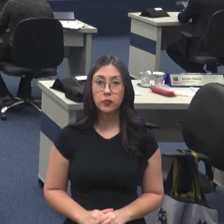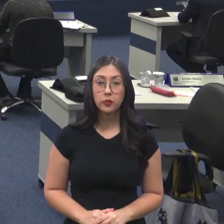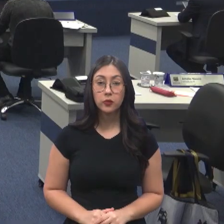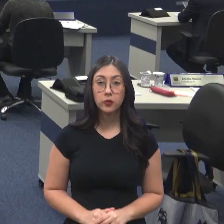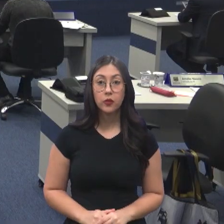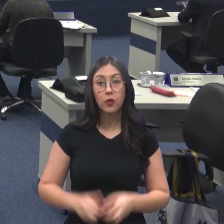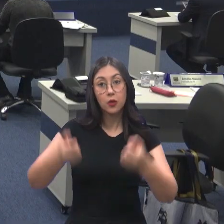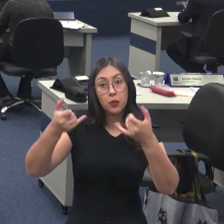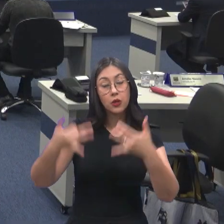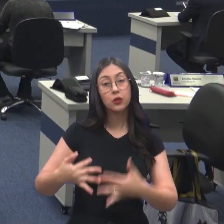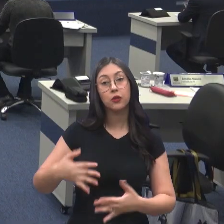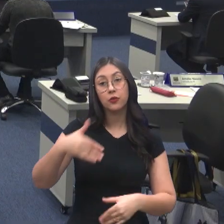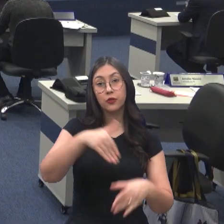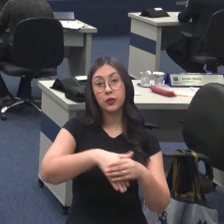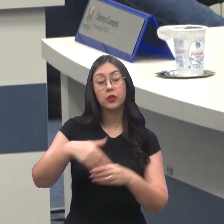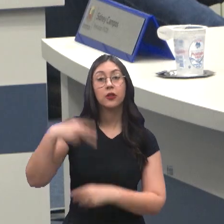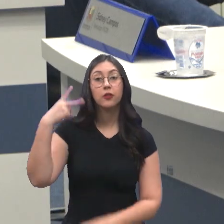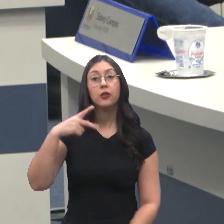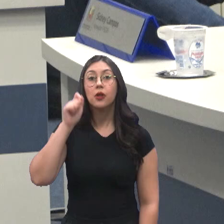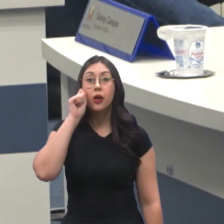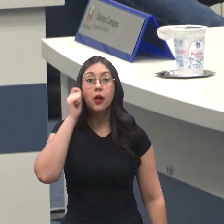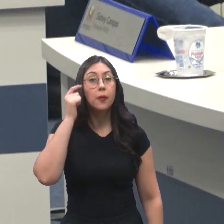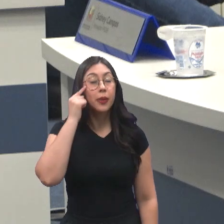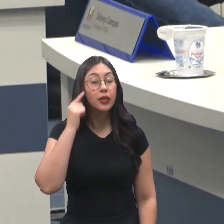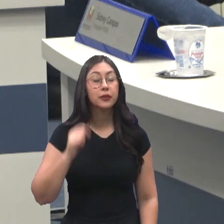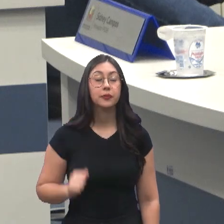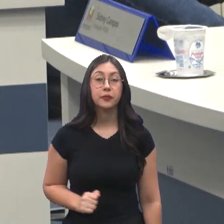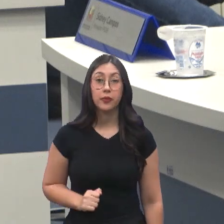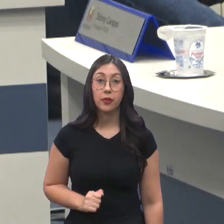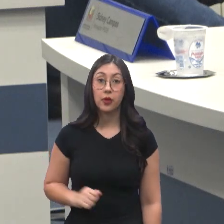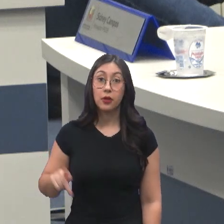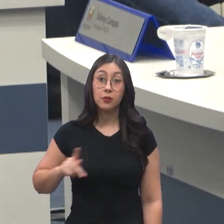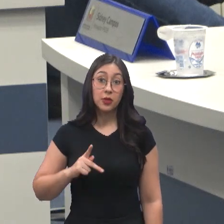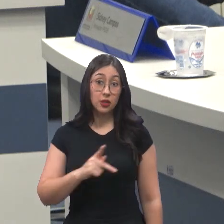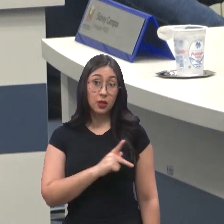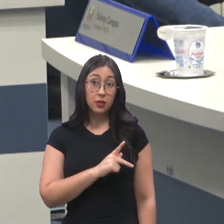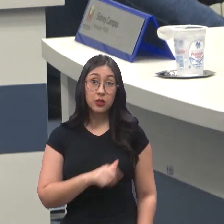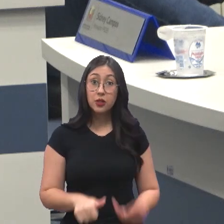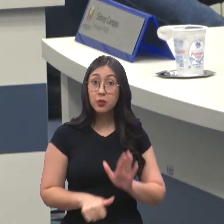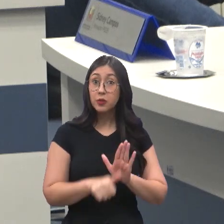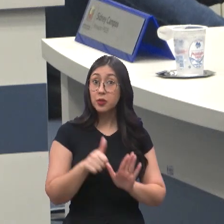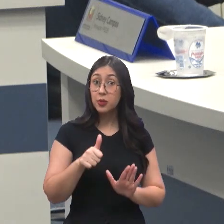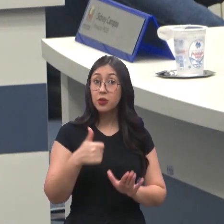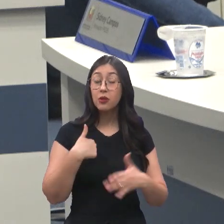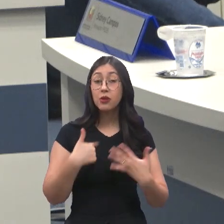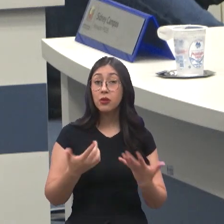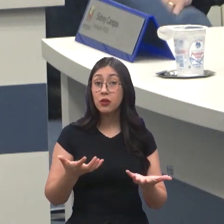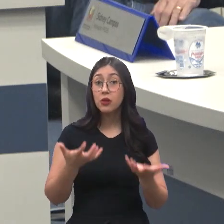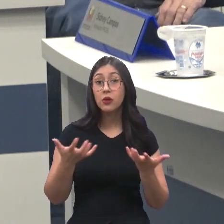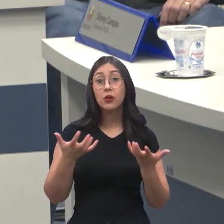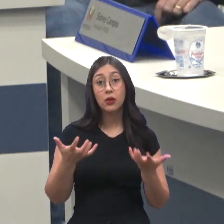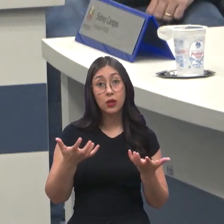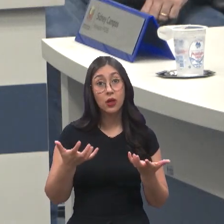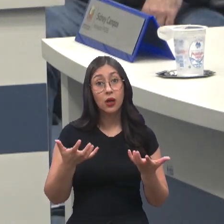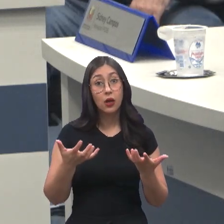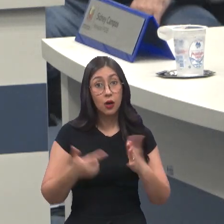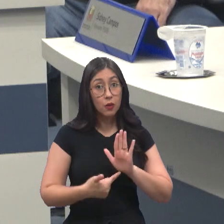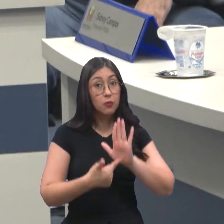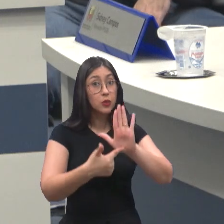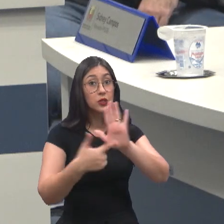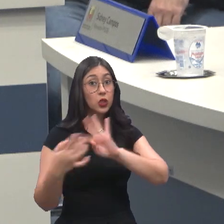Justificativa de votação, a vereadora Amélia Naone. Senhor presidente, bom, primeiro queria resgatar aqui todos os investimentos que o governo Lula